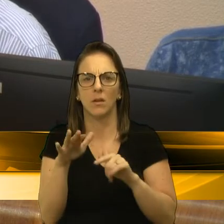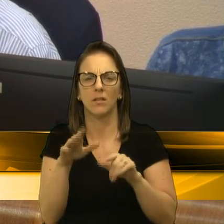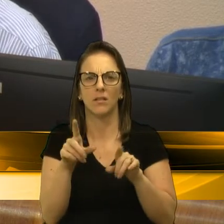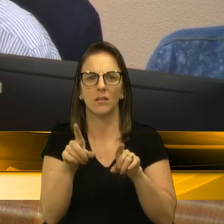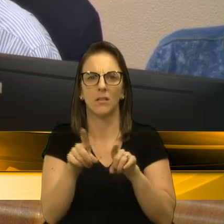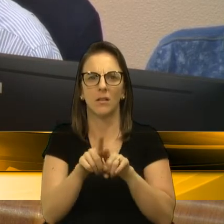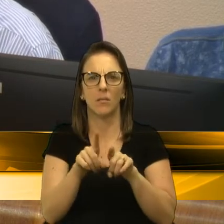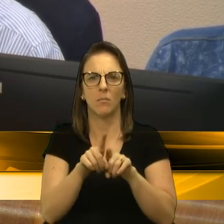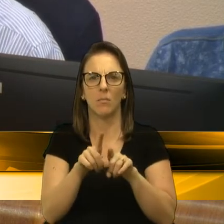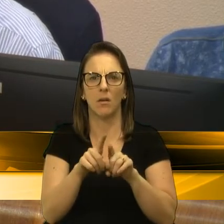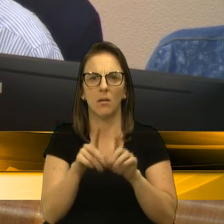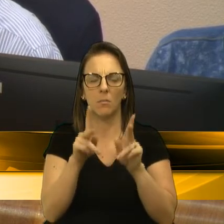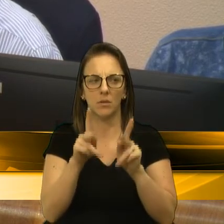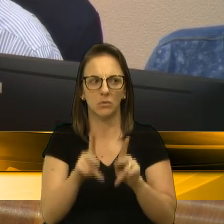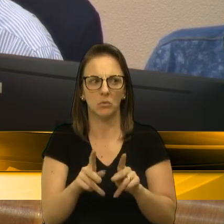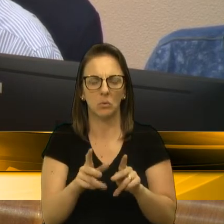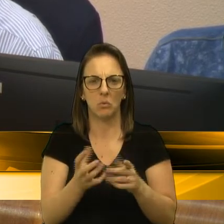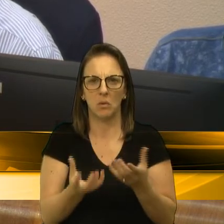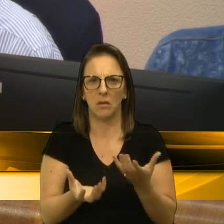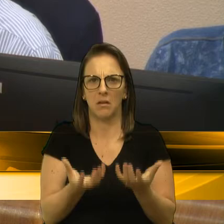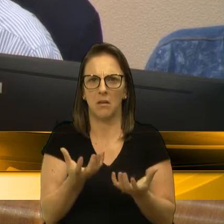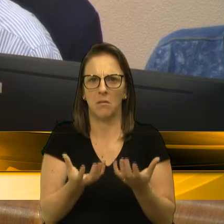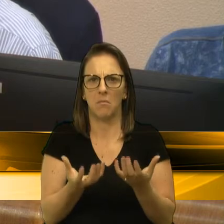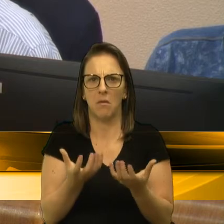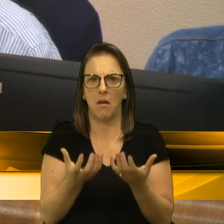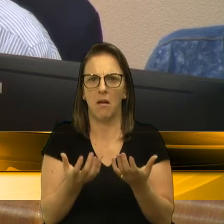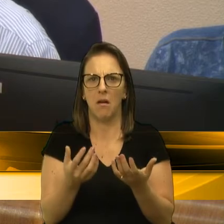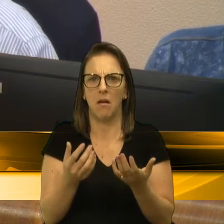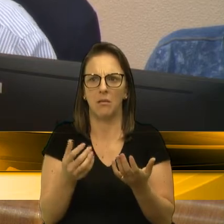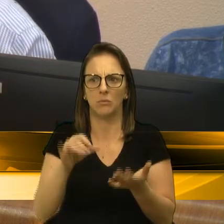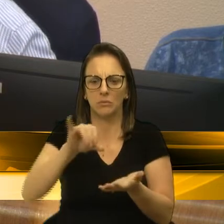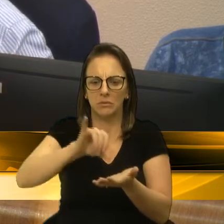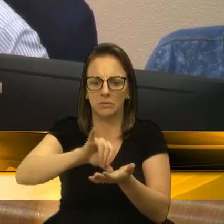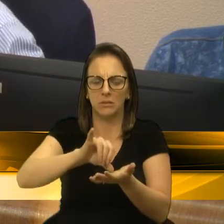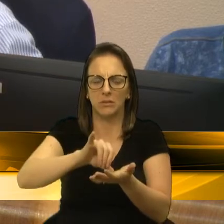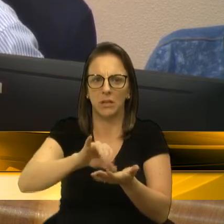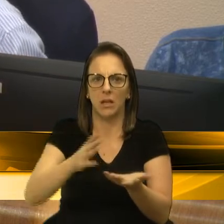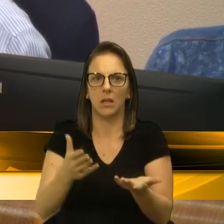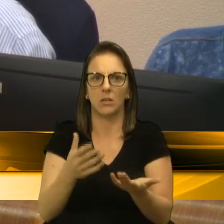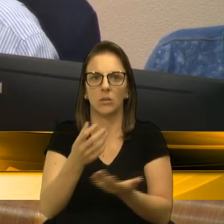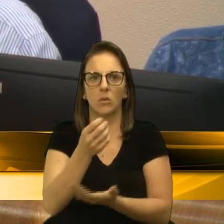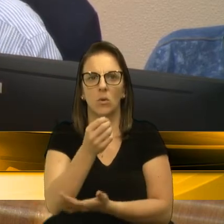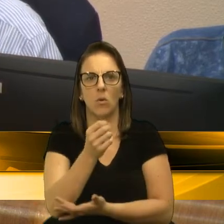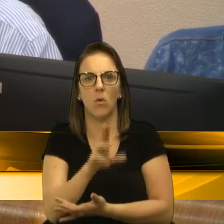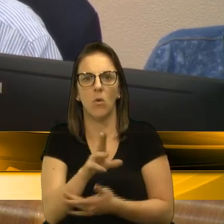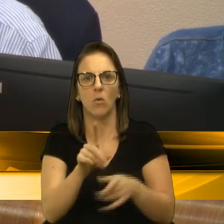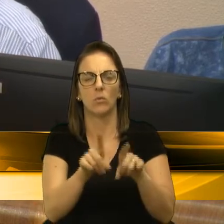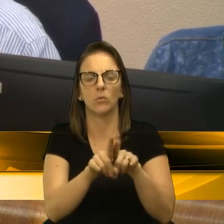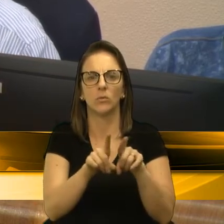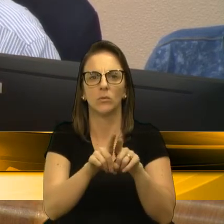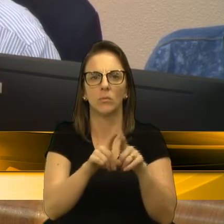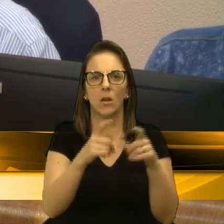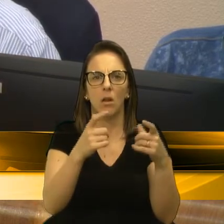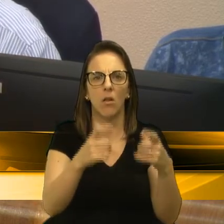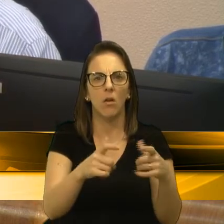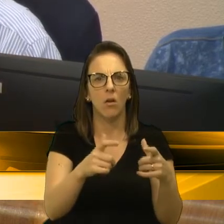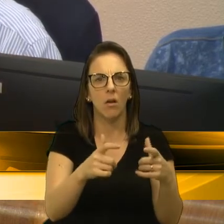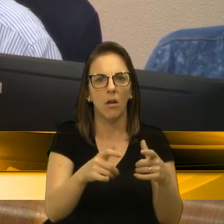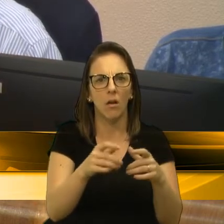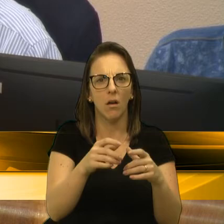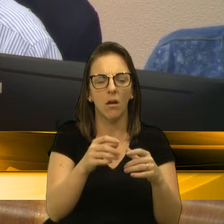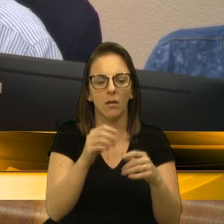aberto em bairro Central. A educação municipal improvisada sala de aula para crianças em câmara mortuária, fecha